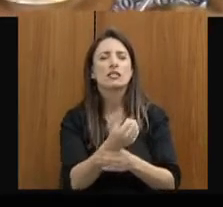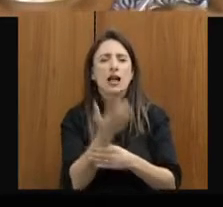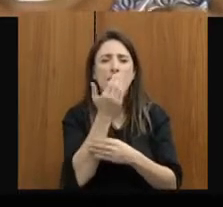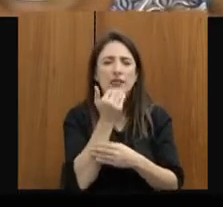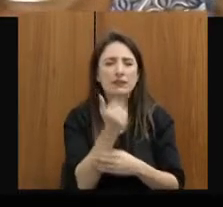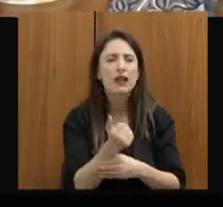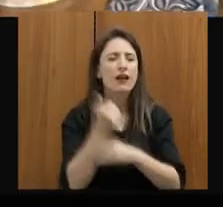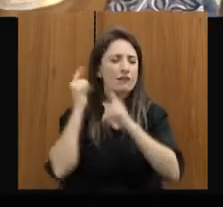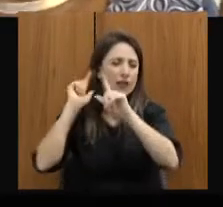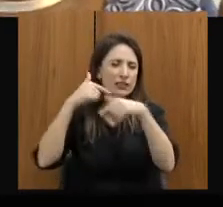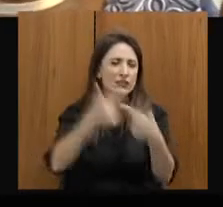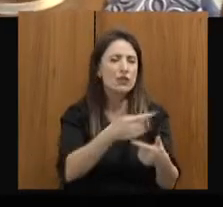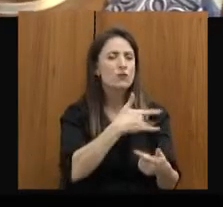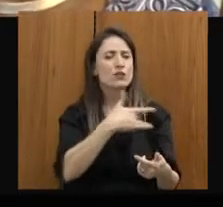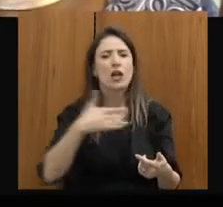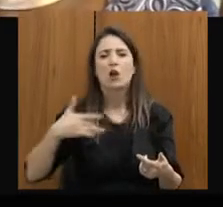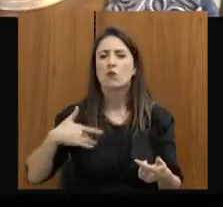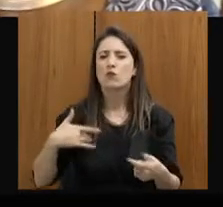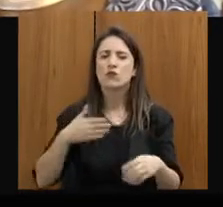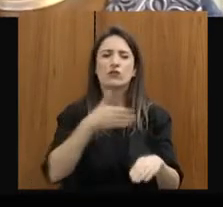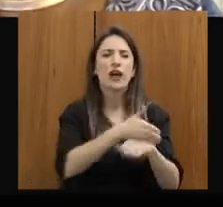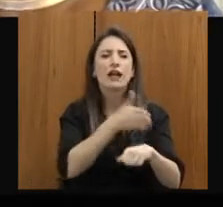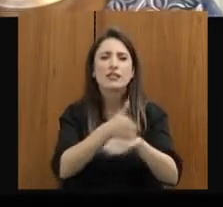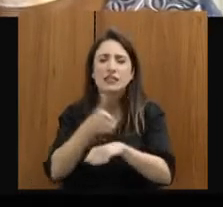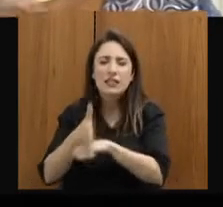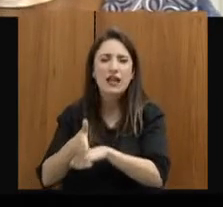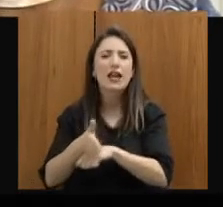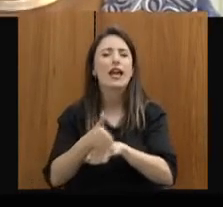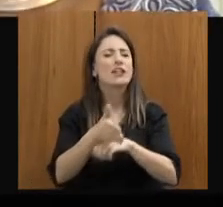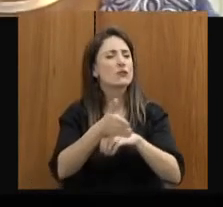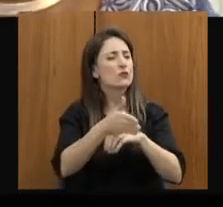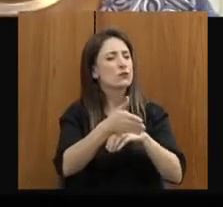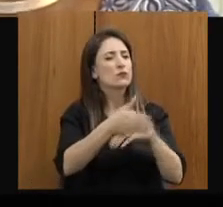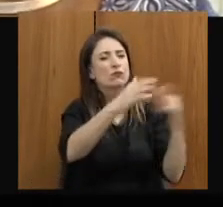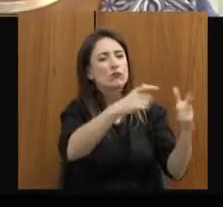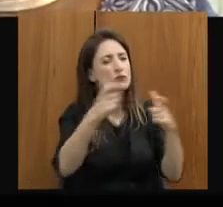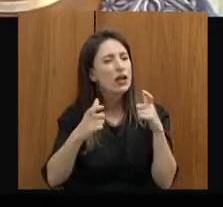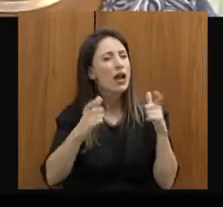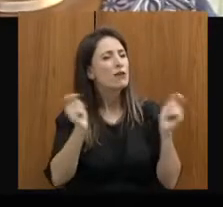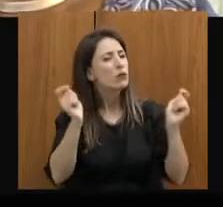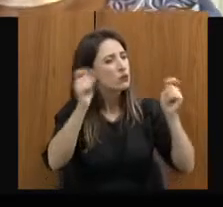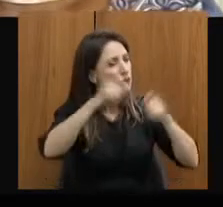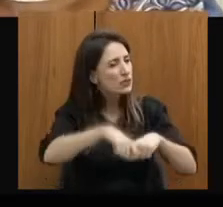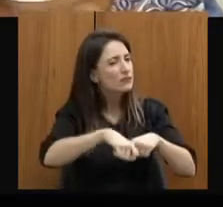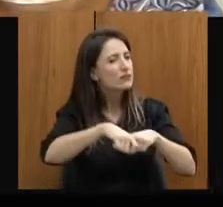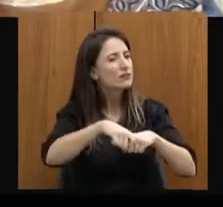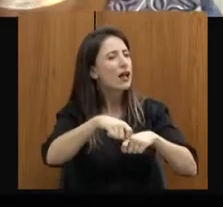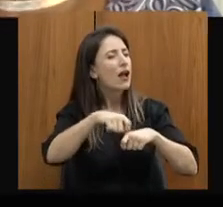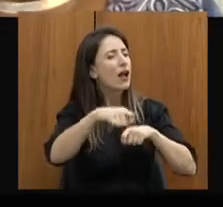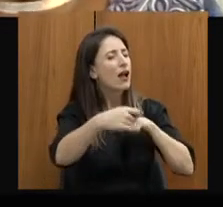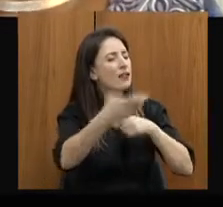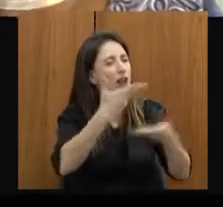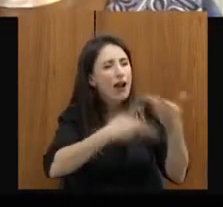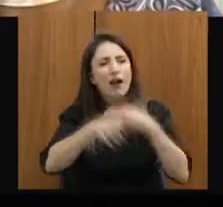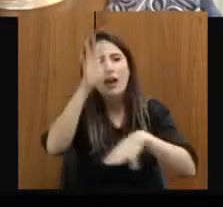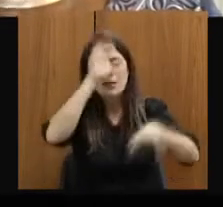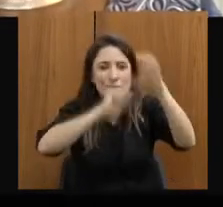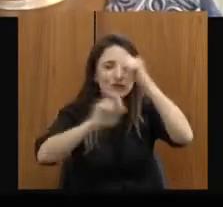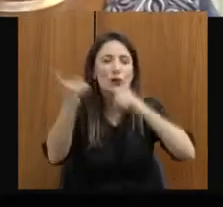o acesso a Cuba o acesso a possibilidade de vivência cultural em comunidades